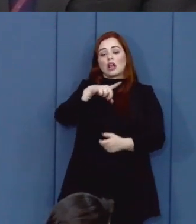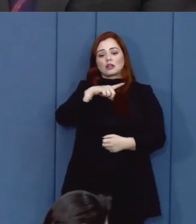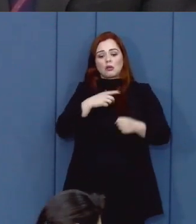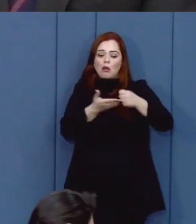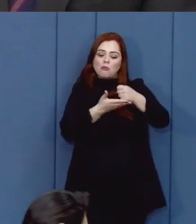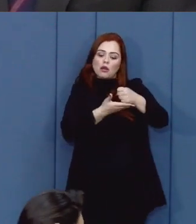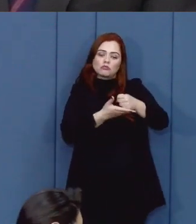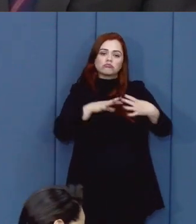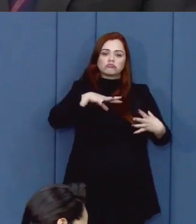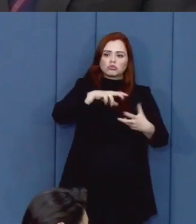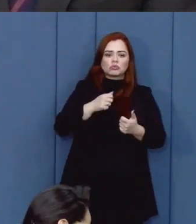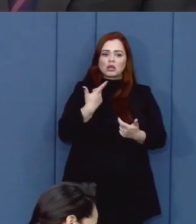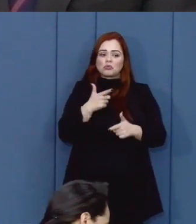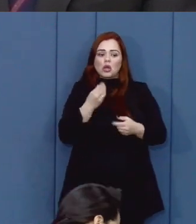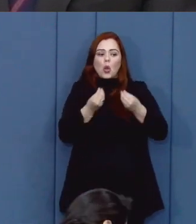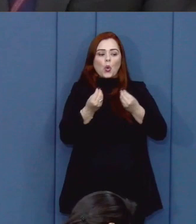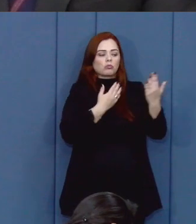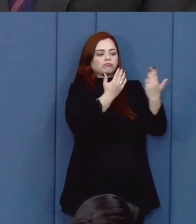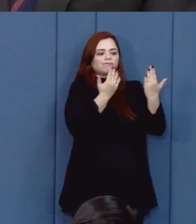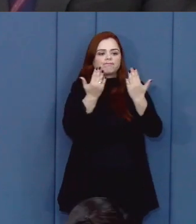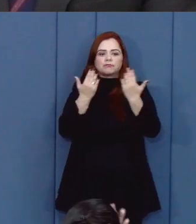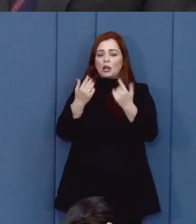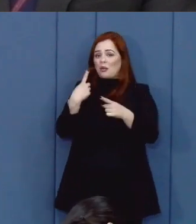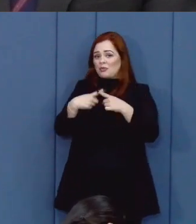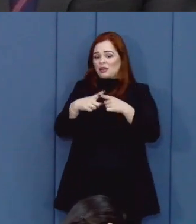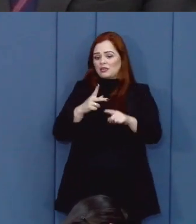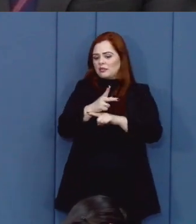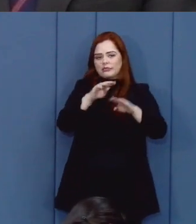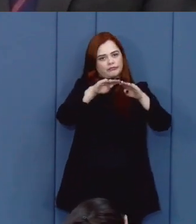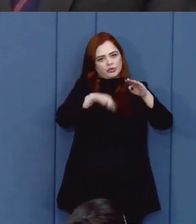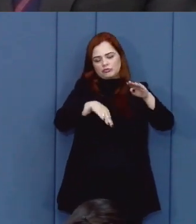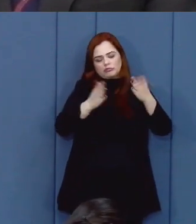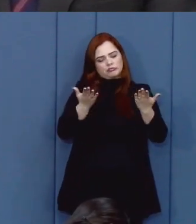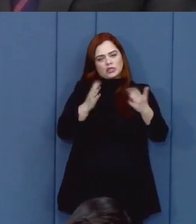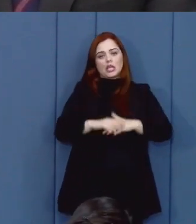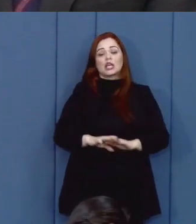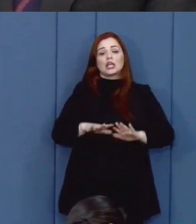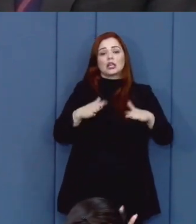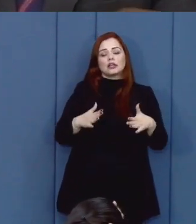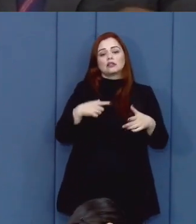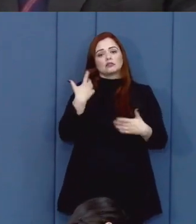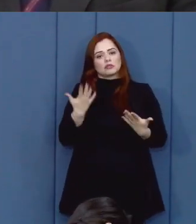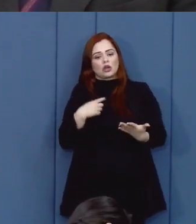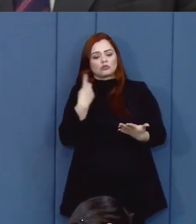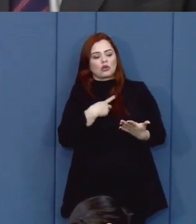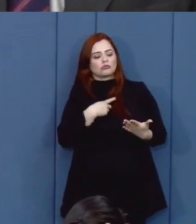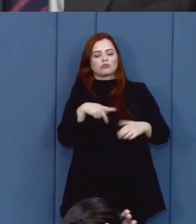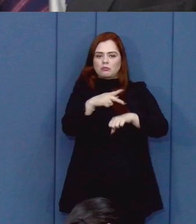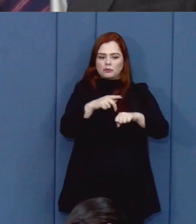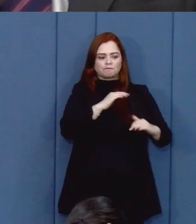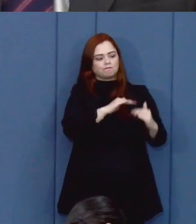uma estrutura que é incomparável, sem dúvida, e esse jogo, naturalmente, sempre vai ser desigual nesse sentido, né? E cabe a nós, como país em